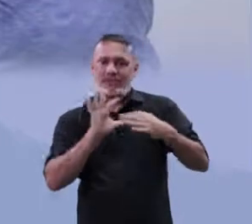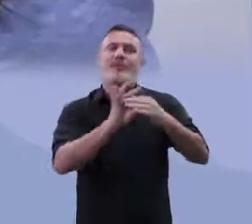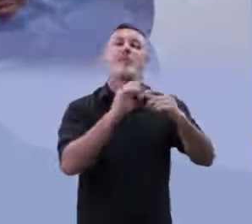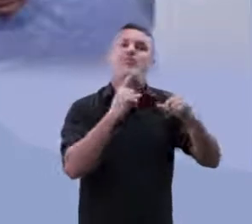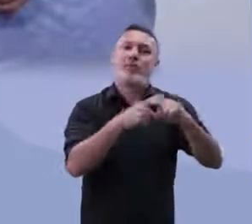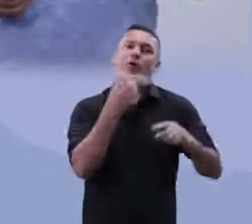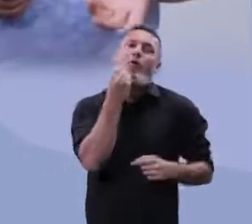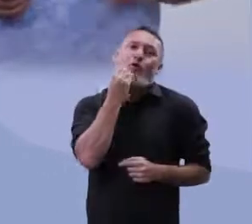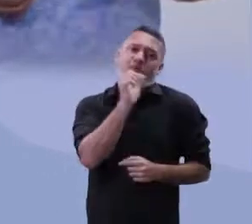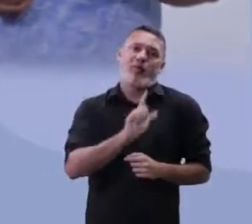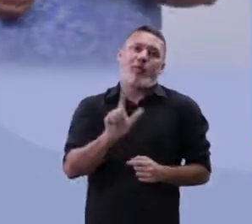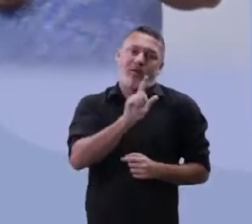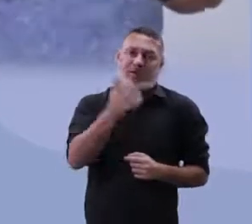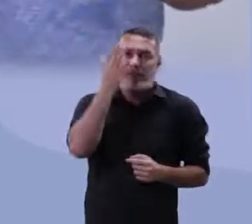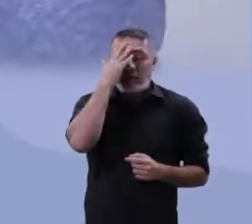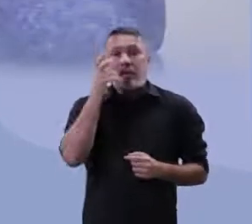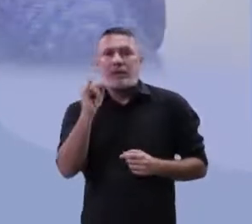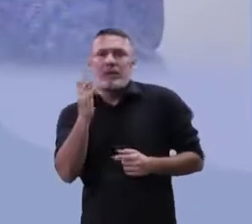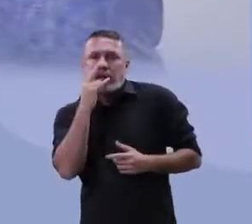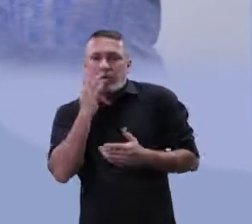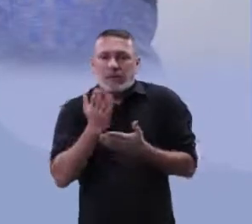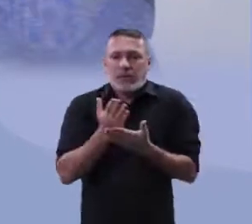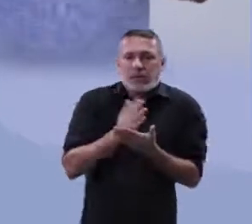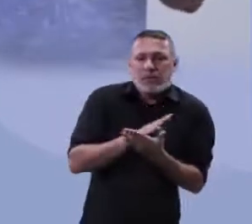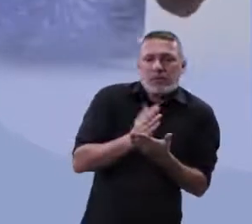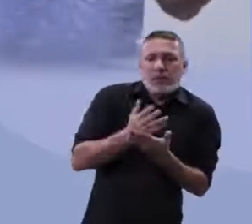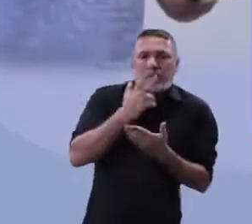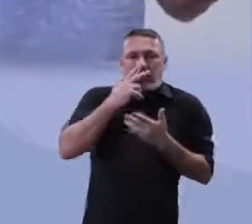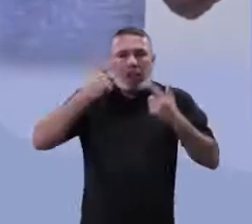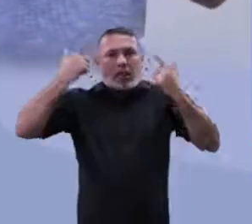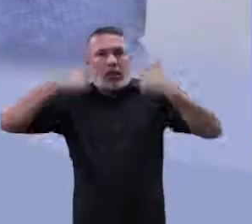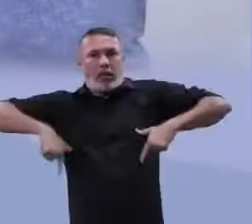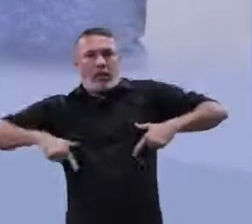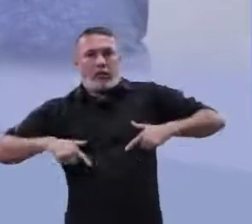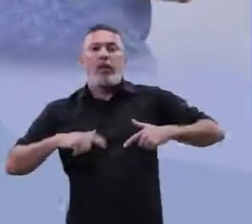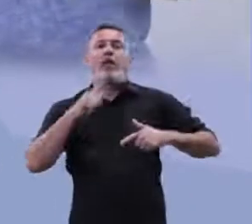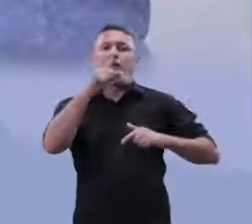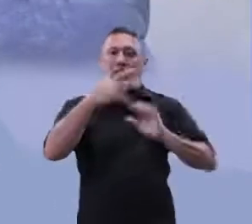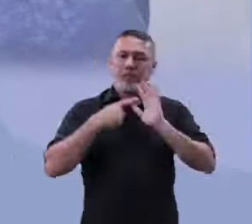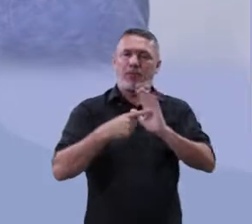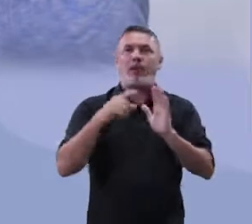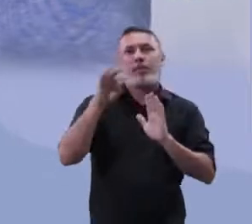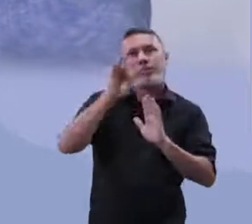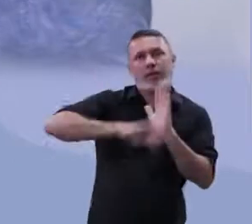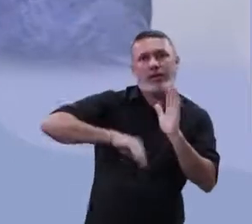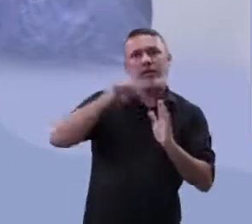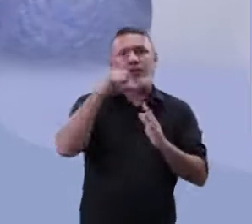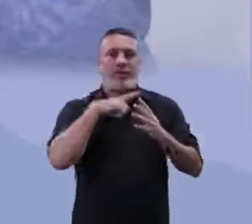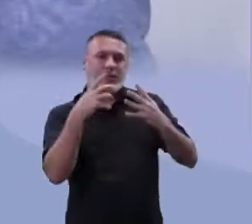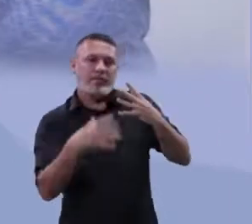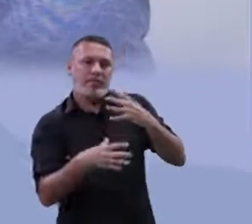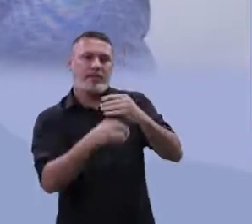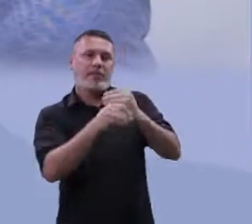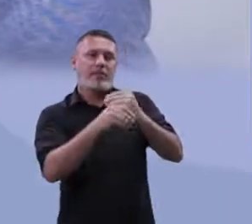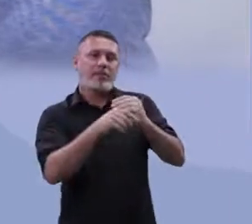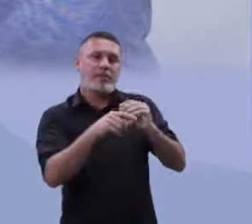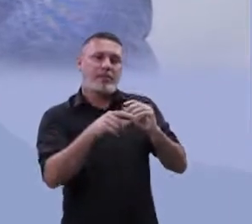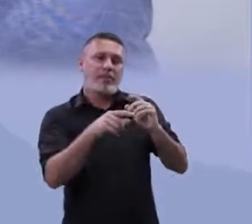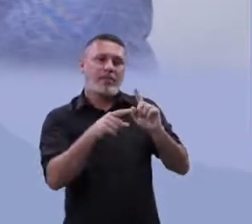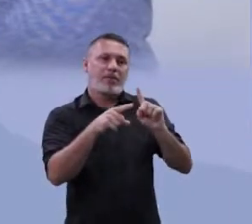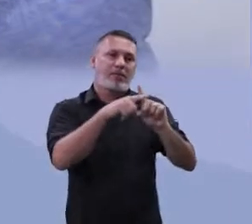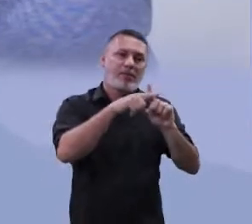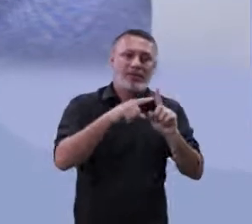aí, obviamente, você vai apresentar o lado positivo. Se ficar neutro, apresentar, por exemplo, no texto 1 algo positivo e no texto 2